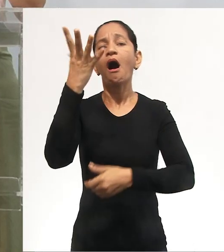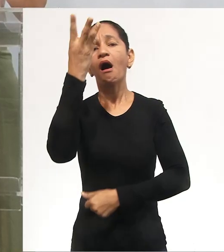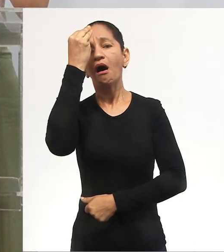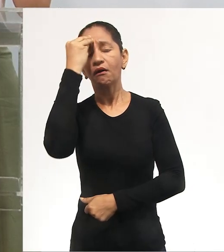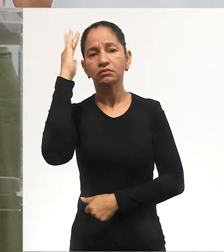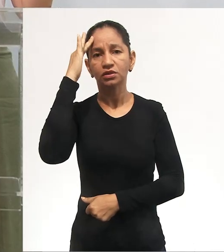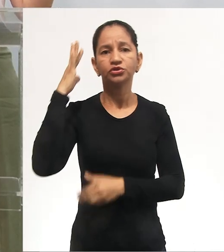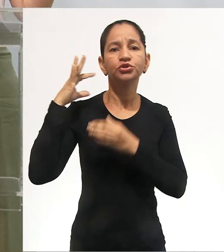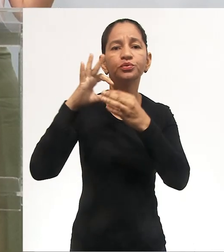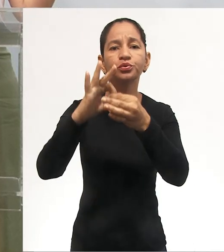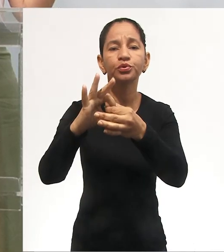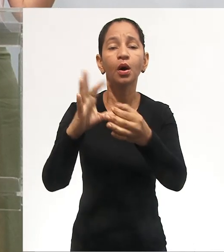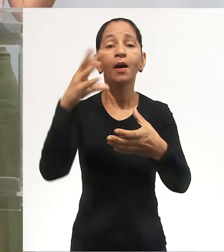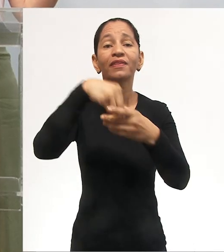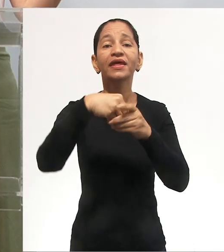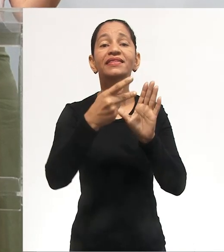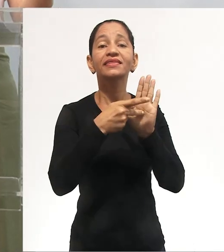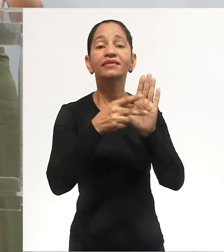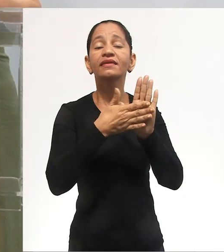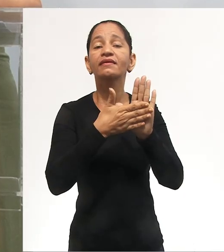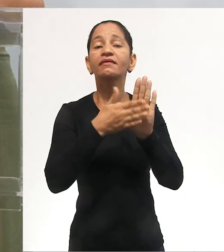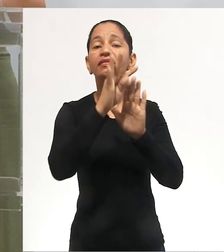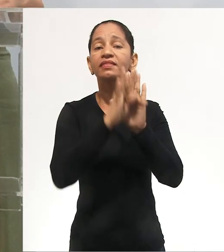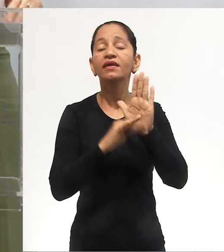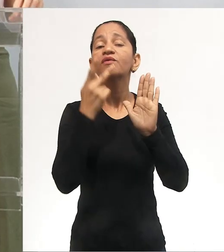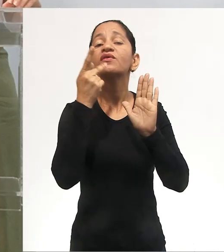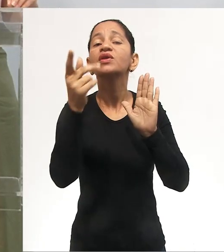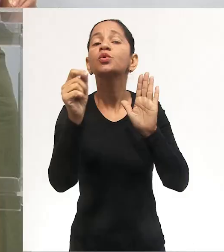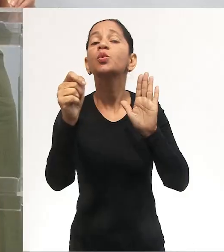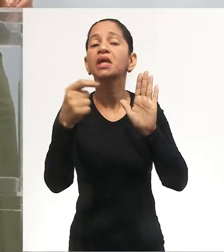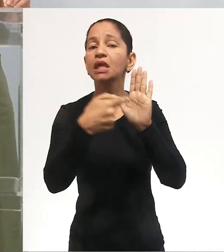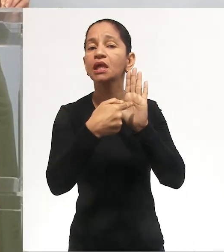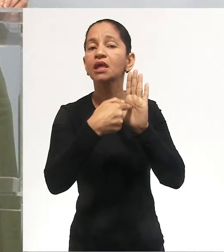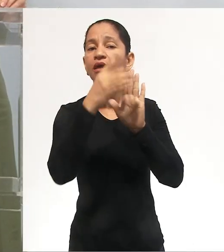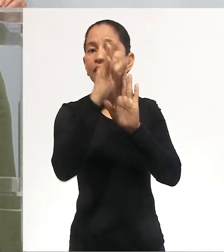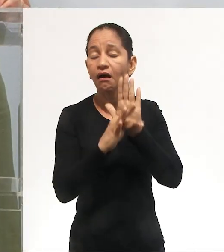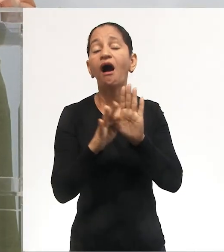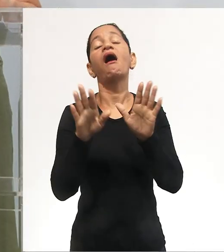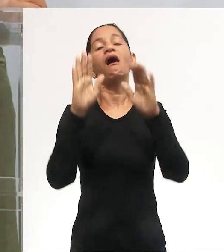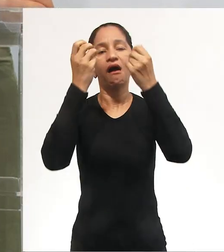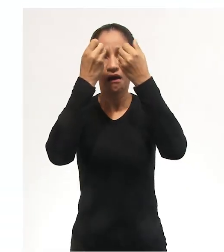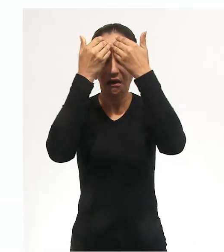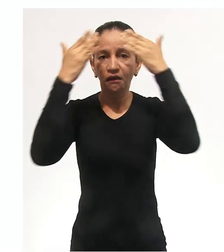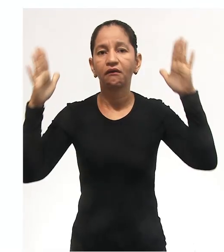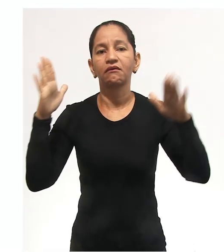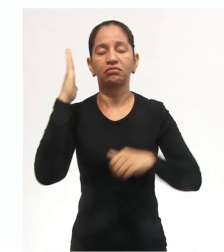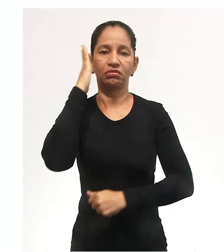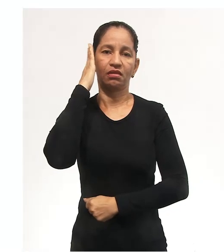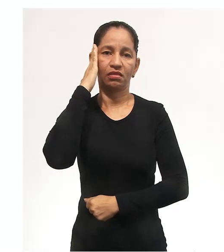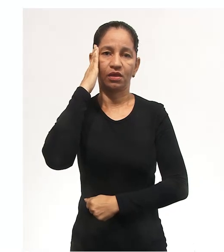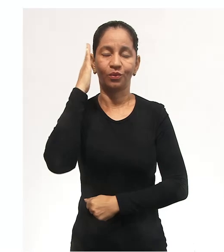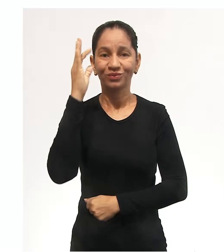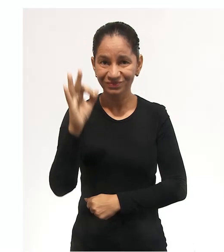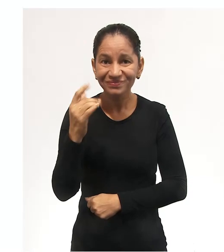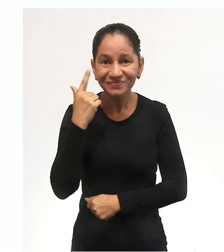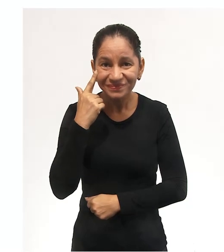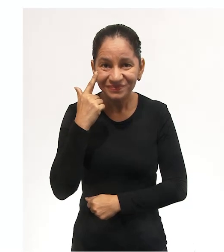um aspecto mais amplo para trabalhar a língua portuguesa. Vamos dar